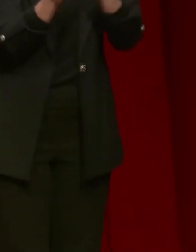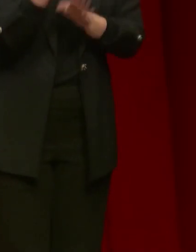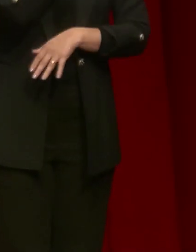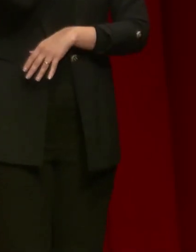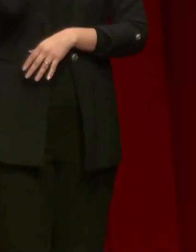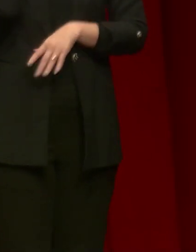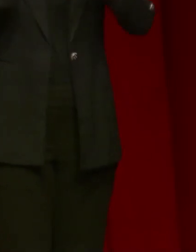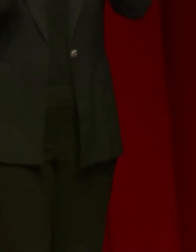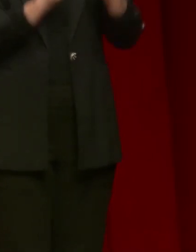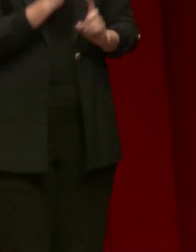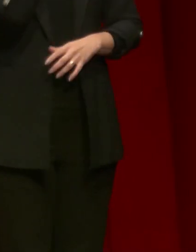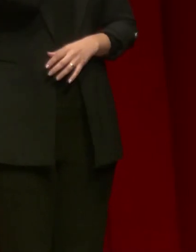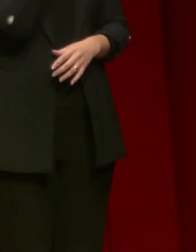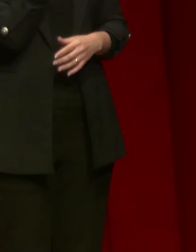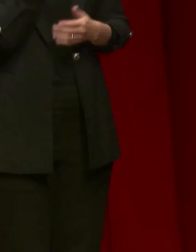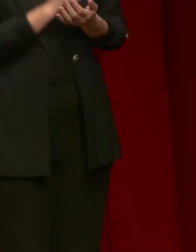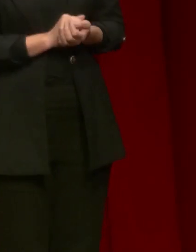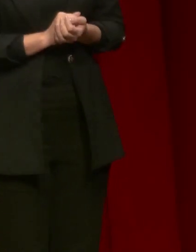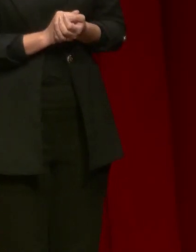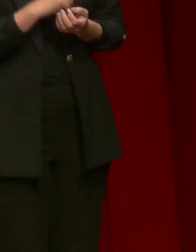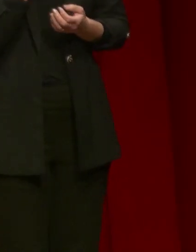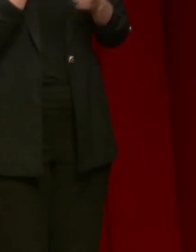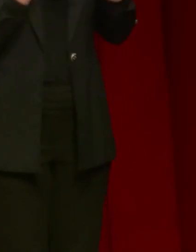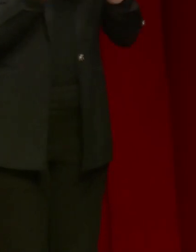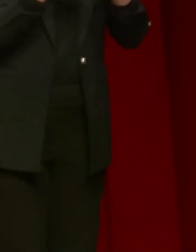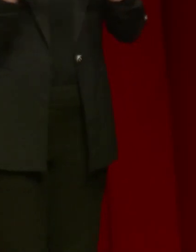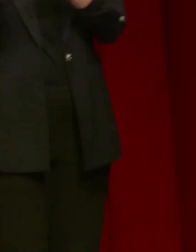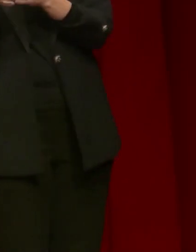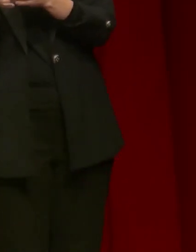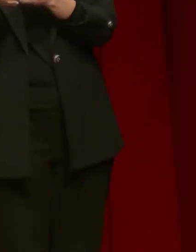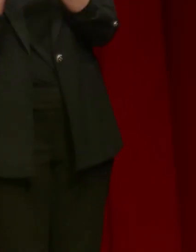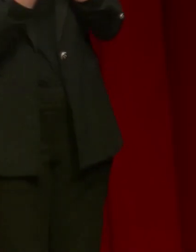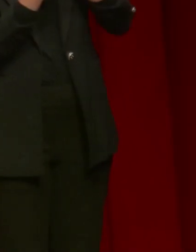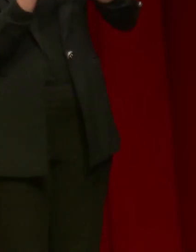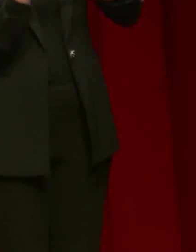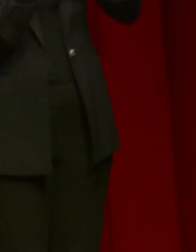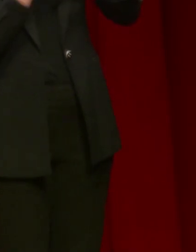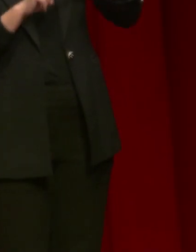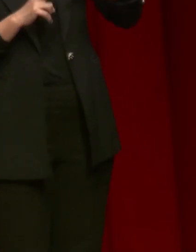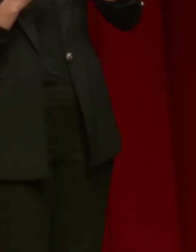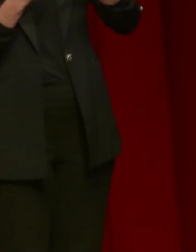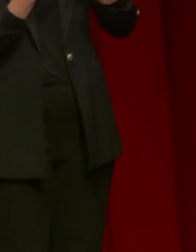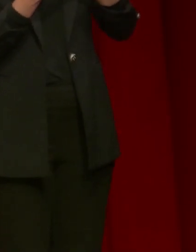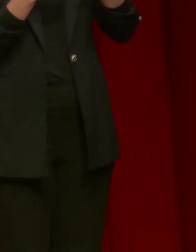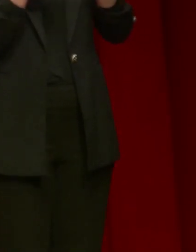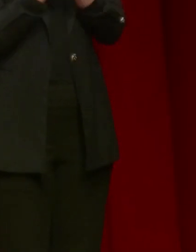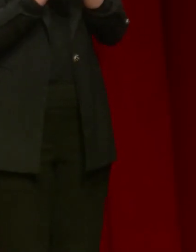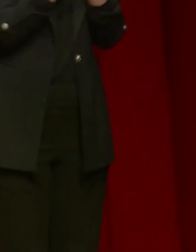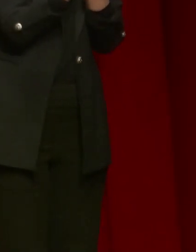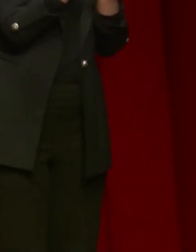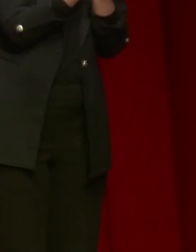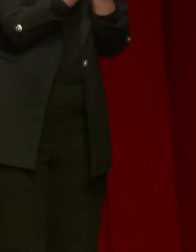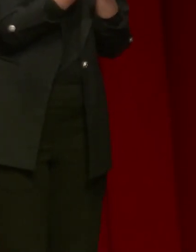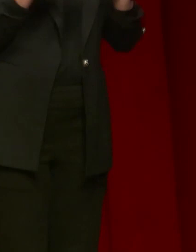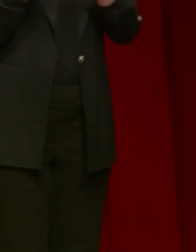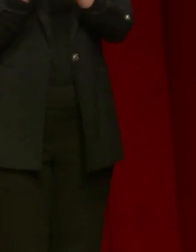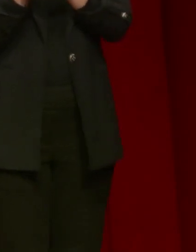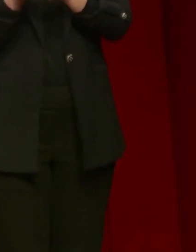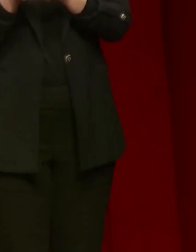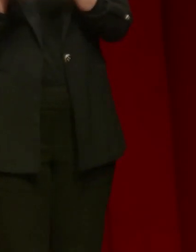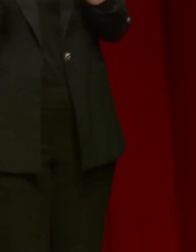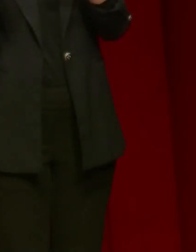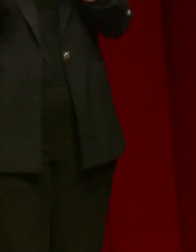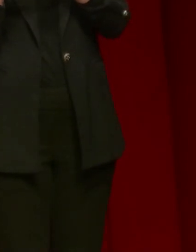com deficiência visual. 2 desses grupos são de leitura de livros cristãos e 1 é de mulheres com deficiência